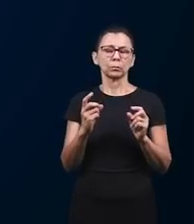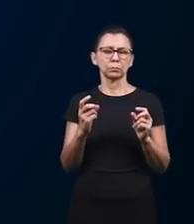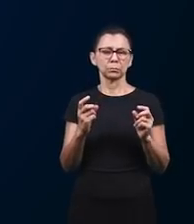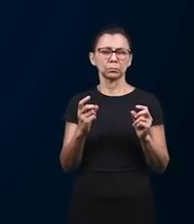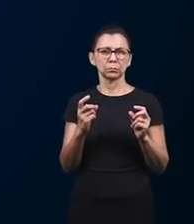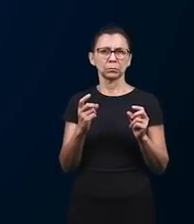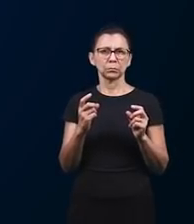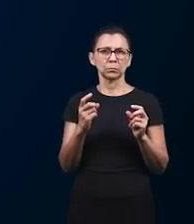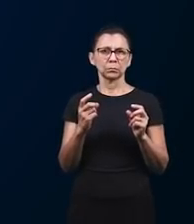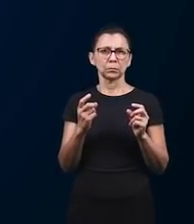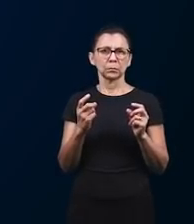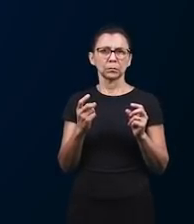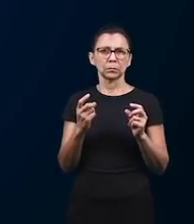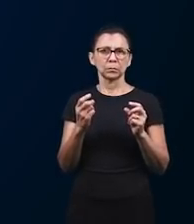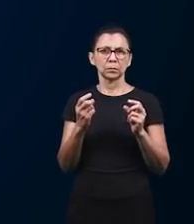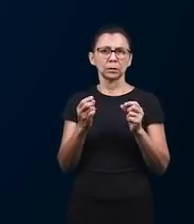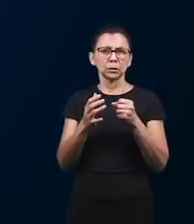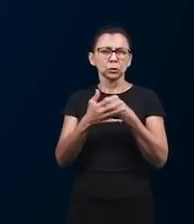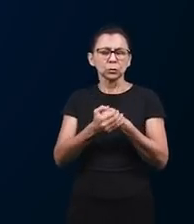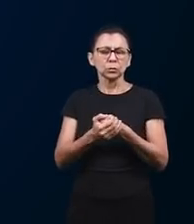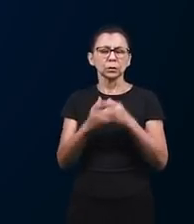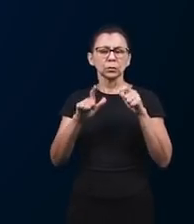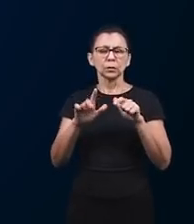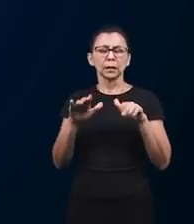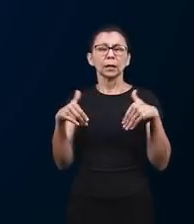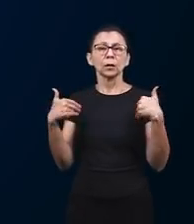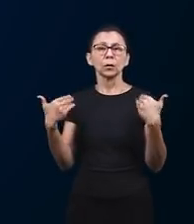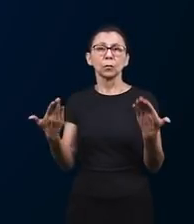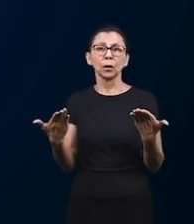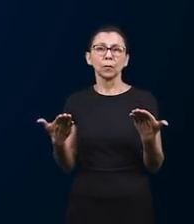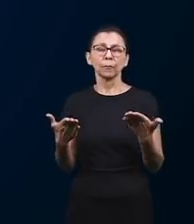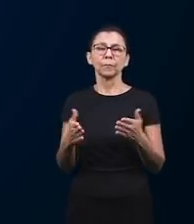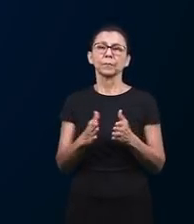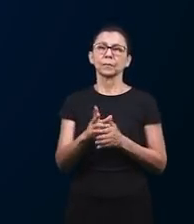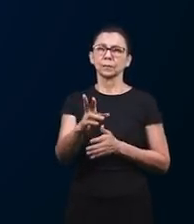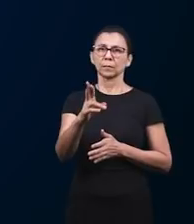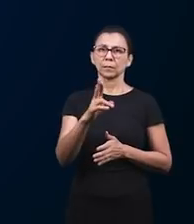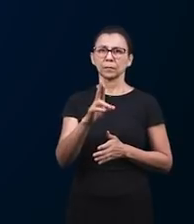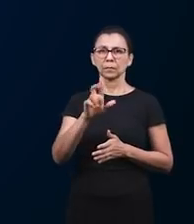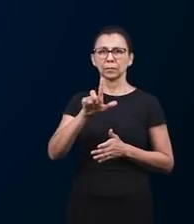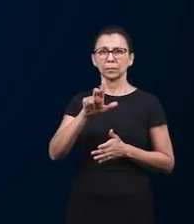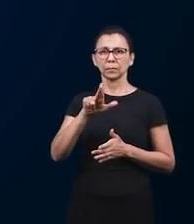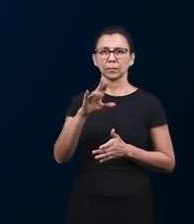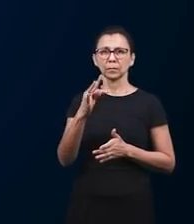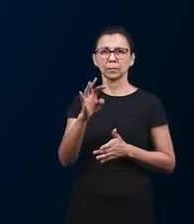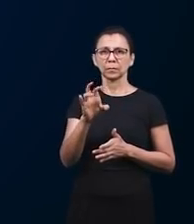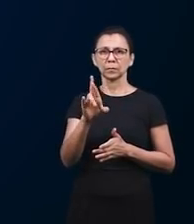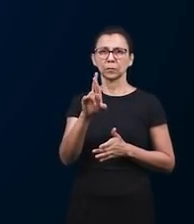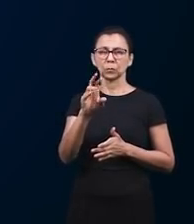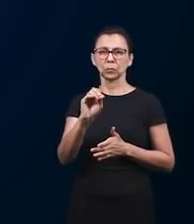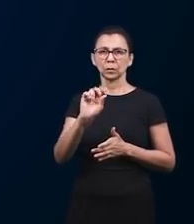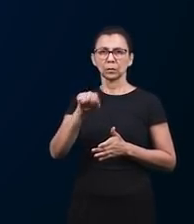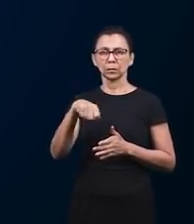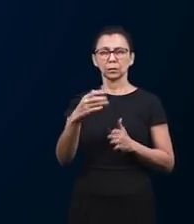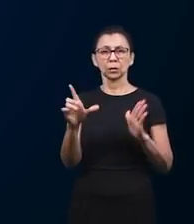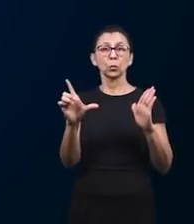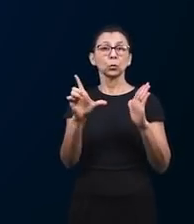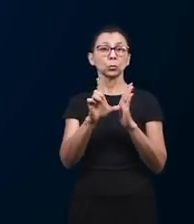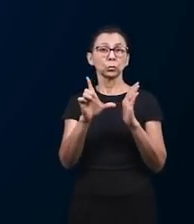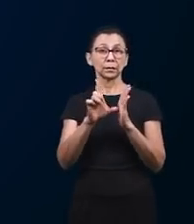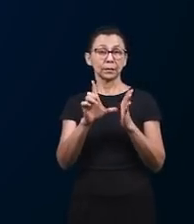Lutero achou a palavra do Senhor, tomou posse do conhecimento da palavra de Deus e, de posse desse conhecimento,